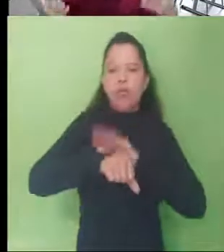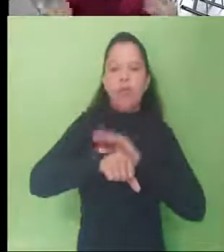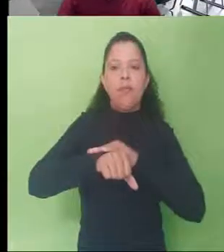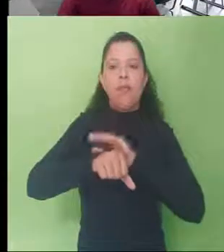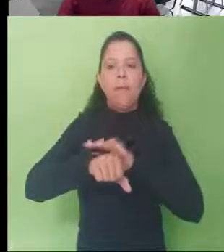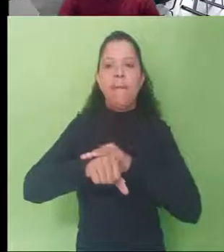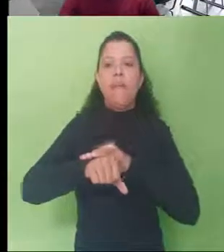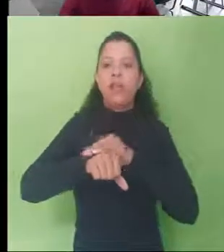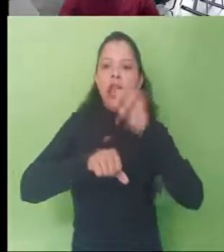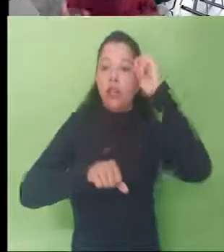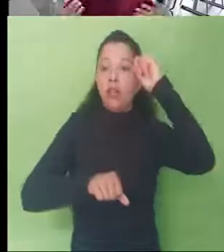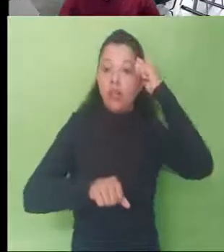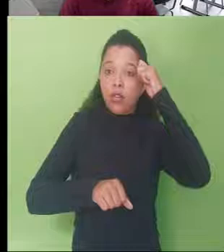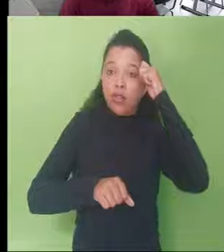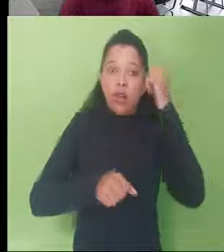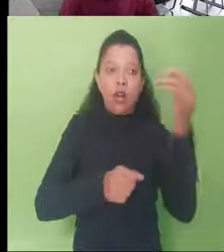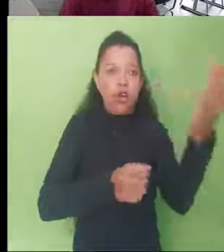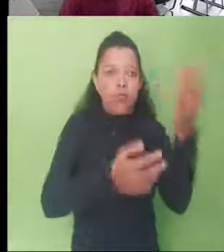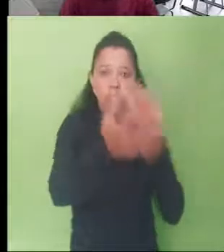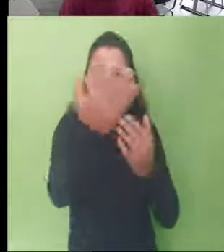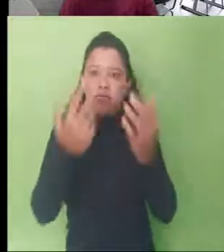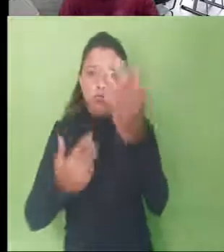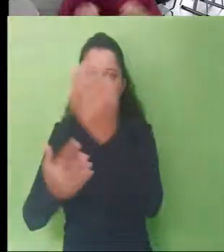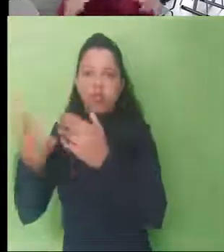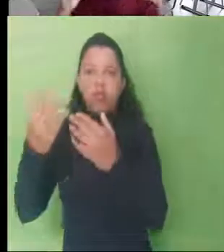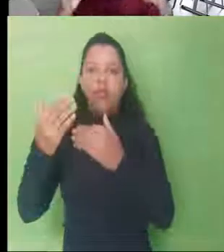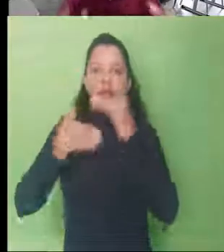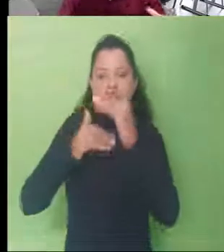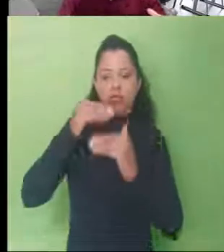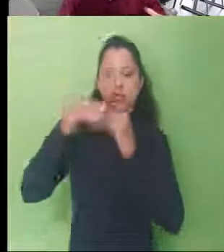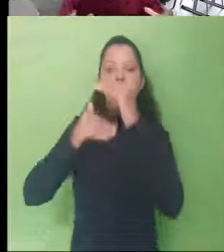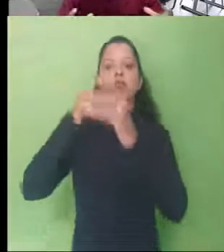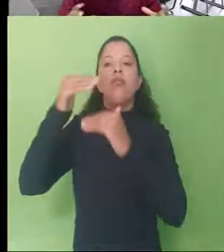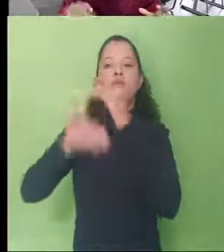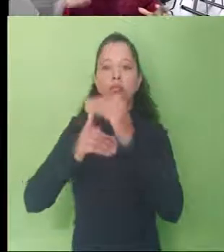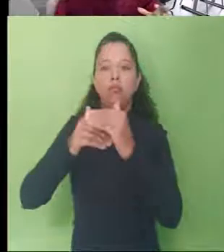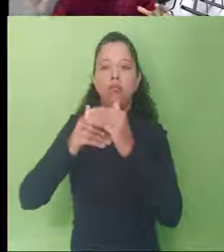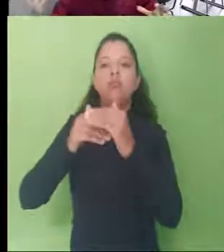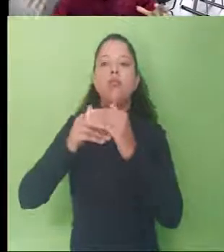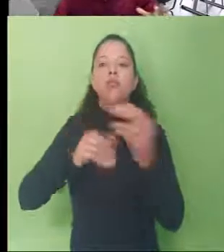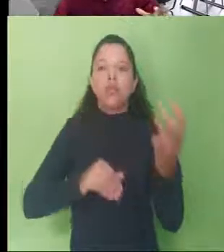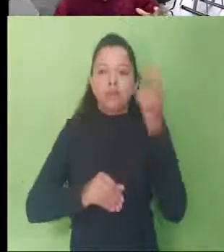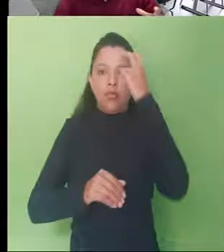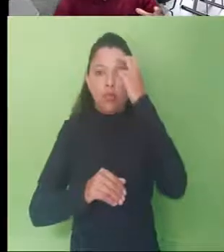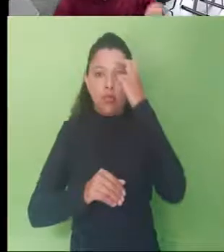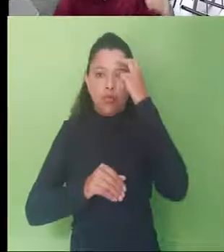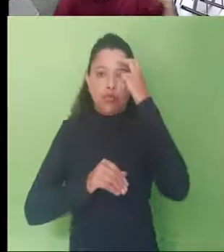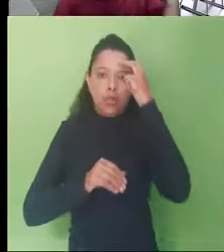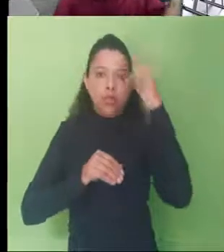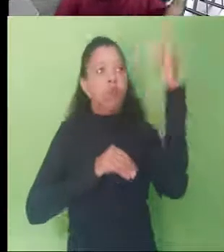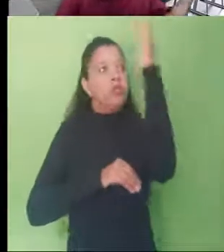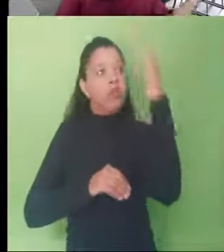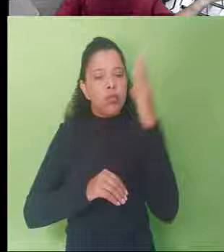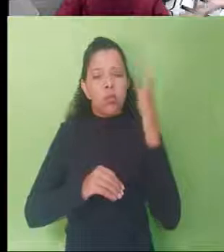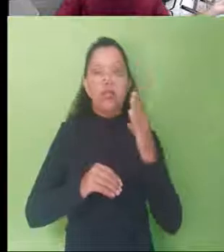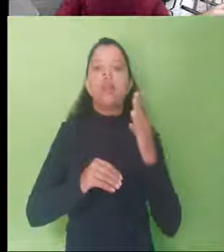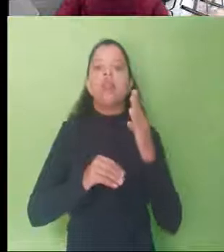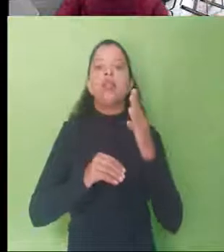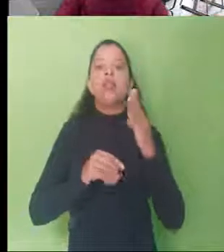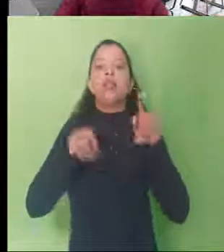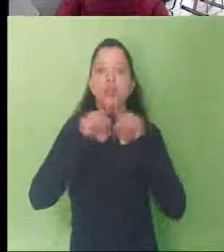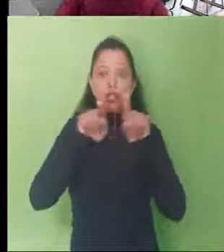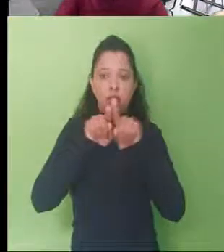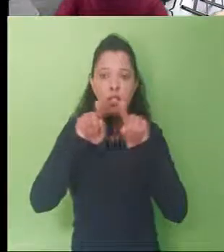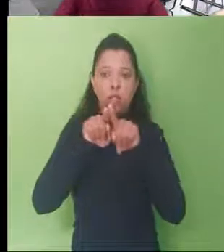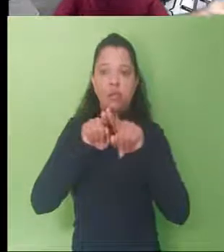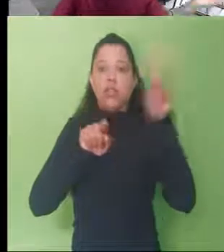a construir a história do Brasil, a cultura do Brasil. A sua história, que está dentro da história do Brasil, está conectada com a história